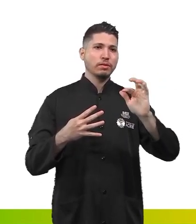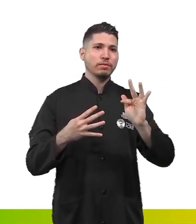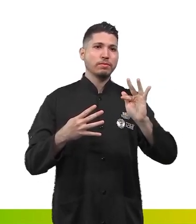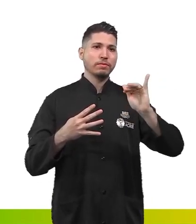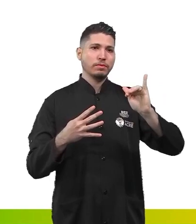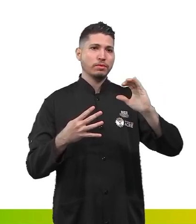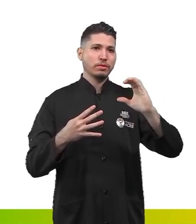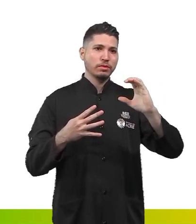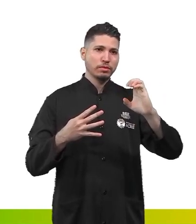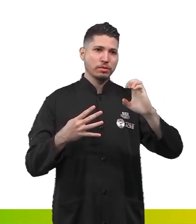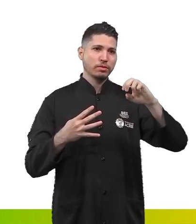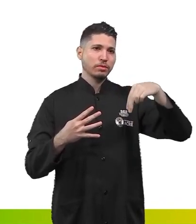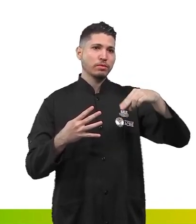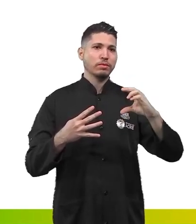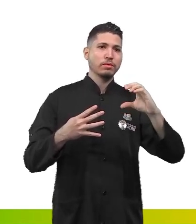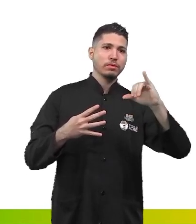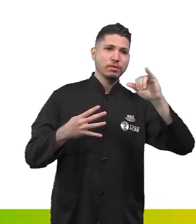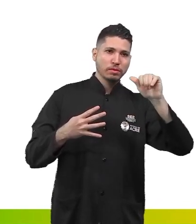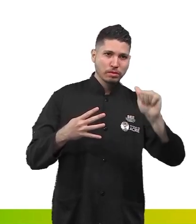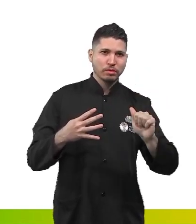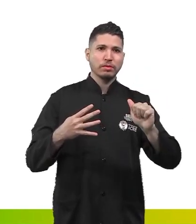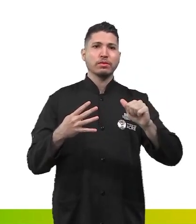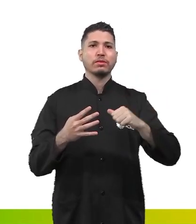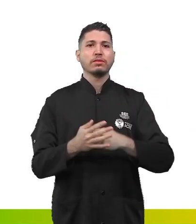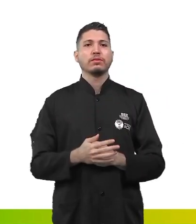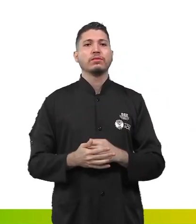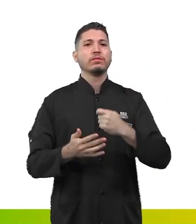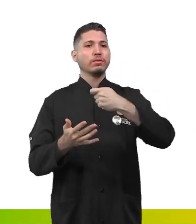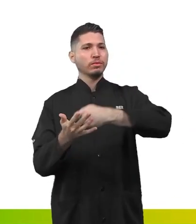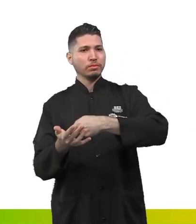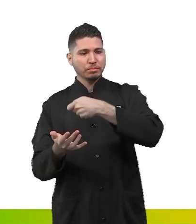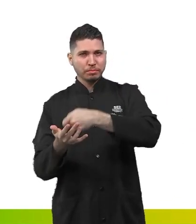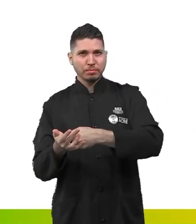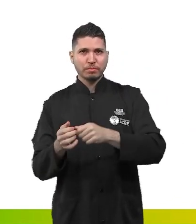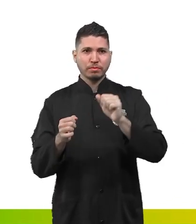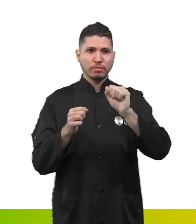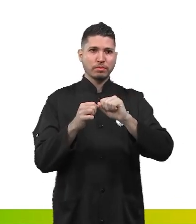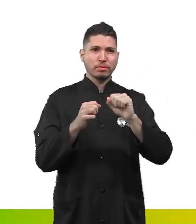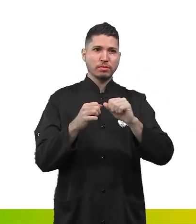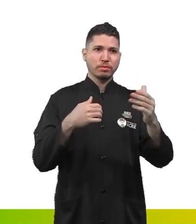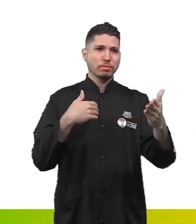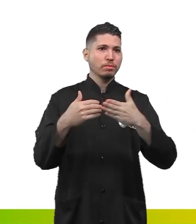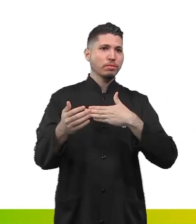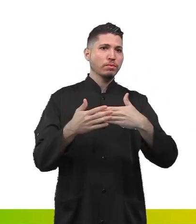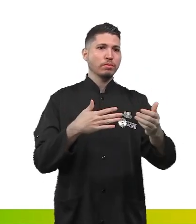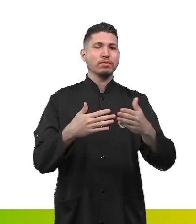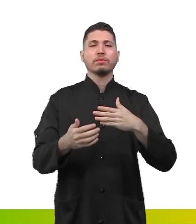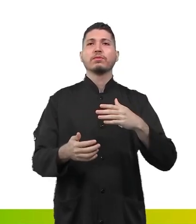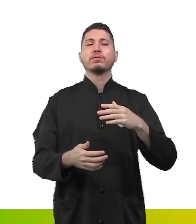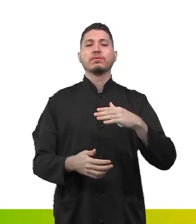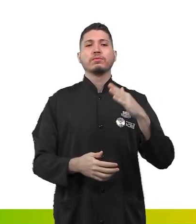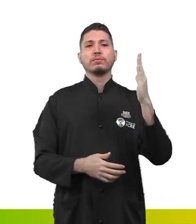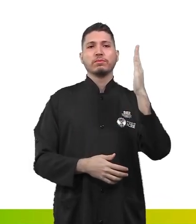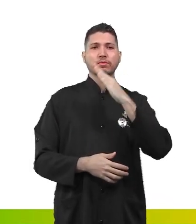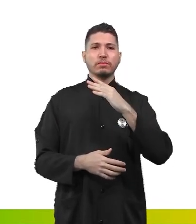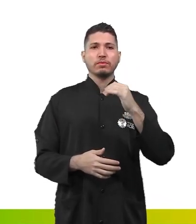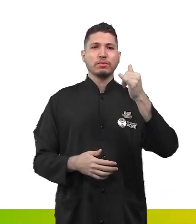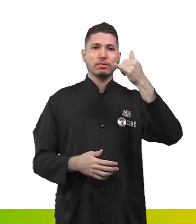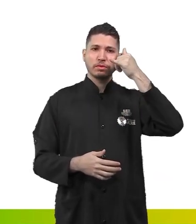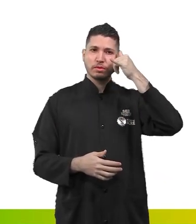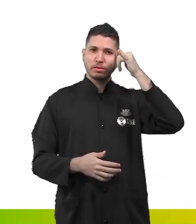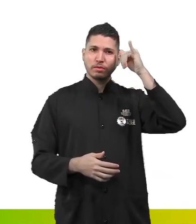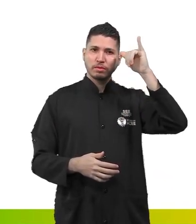implica no dever de se abster de fazer qualquer mal aos outros, de não causar danos